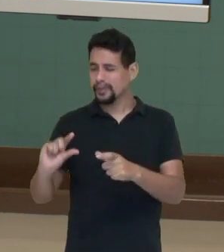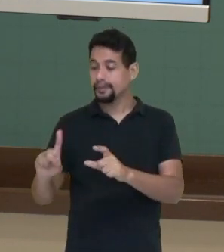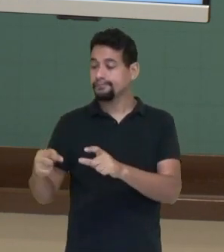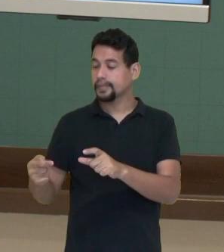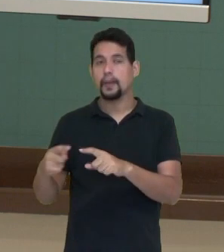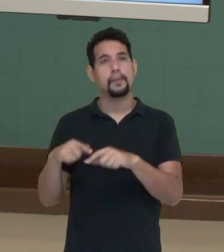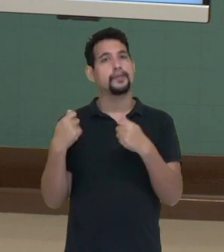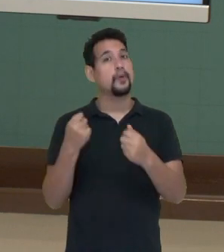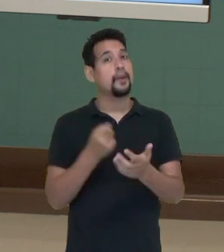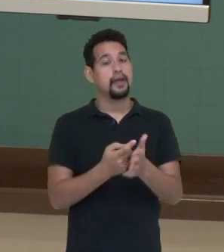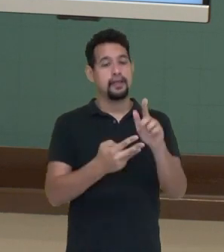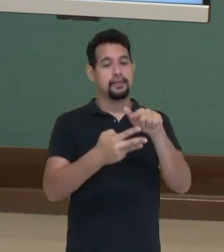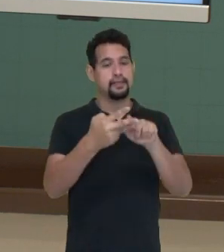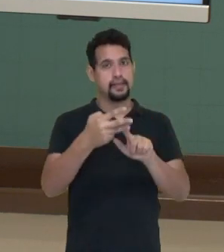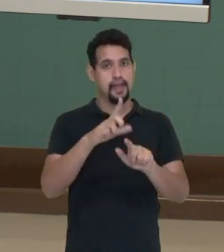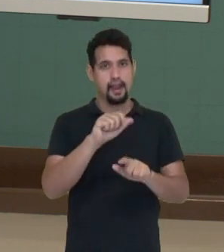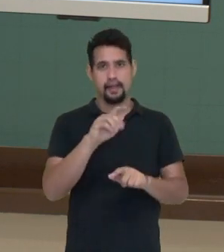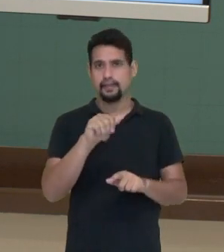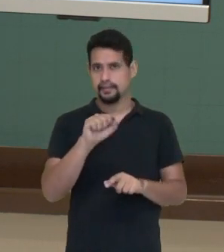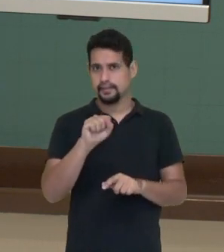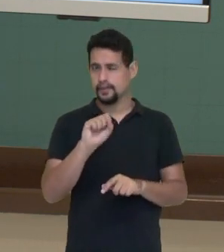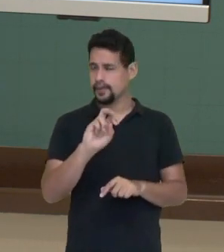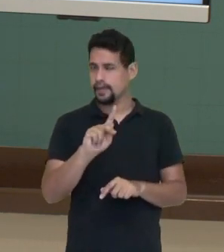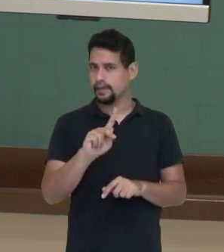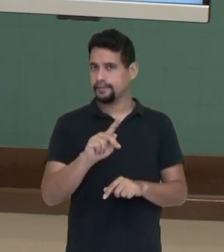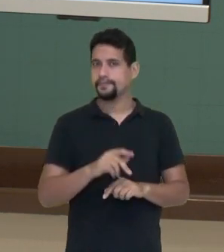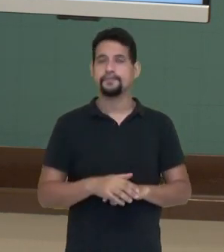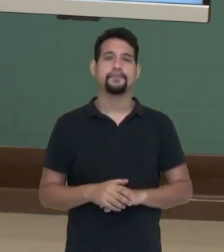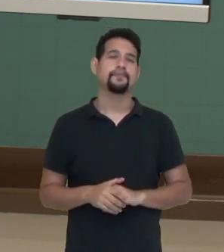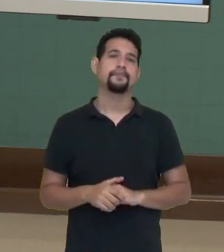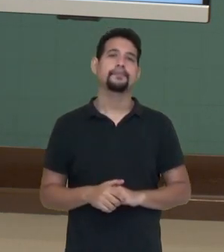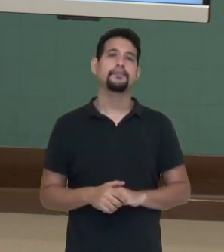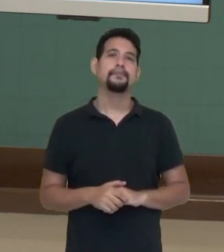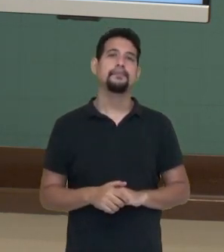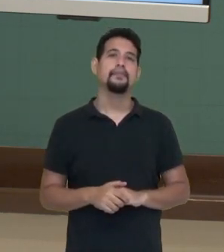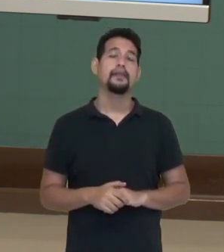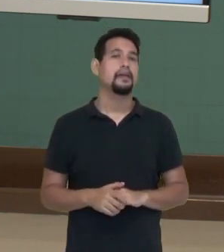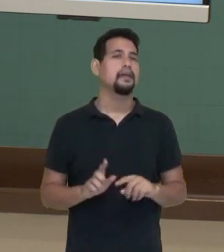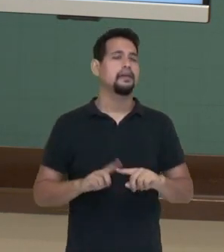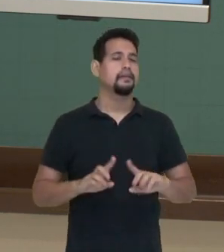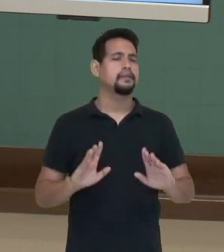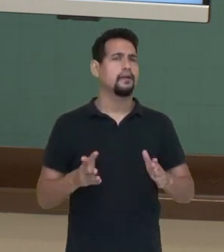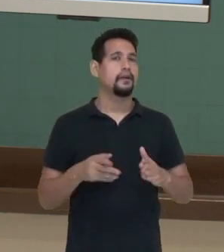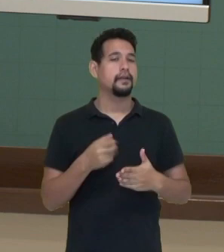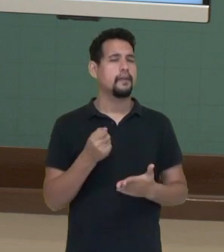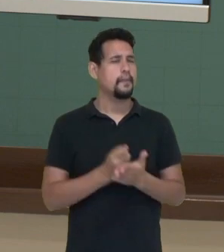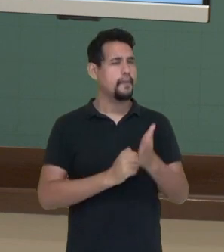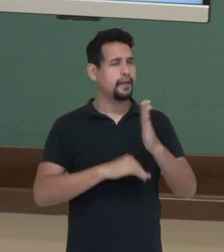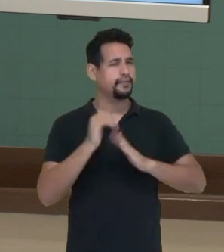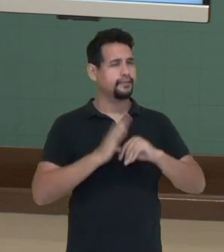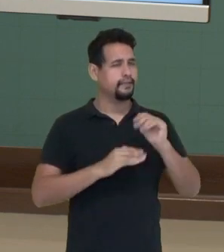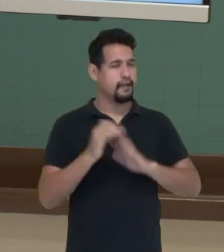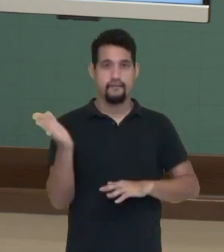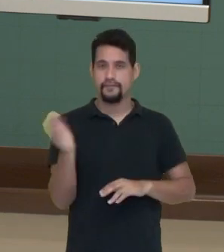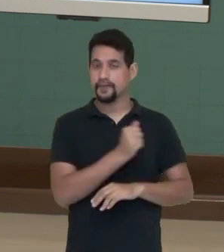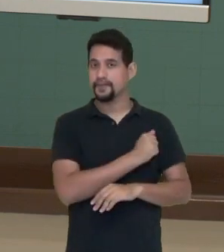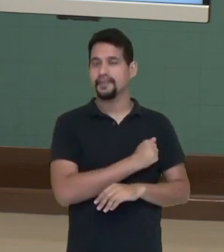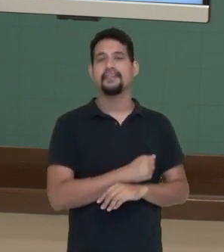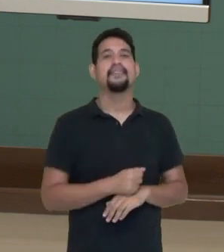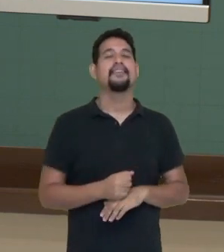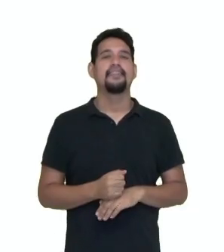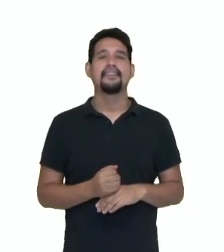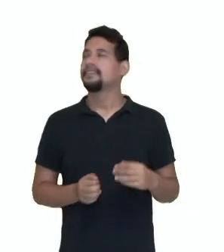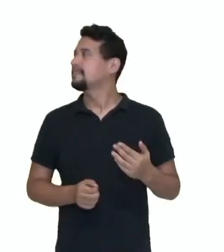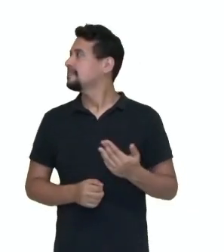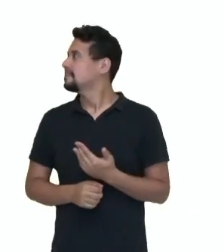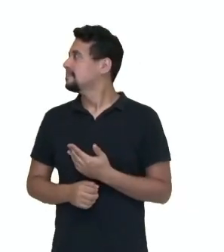para isso tem que comprar 3 latinhas, tá bom? Belezinha? Então, tá bom. Agora, vamos praticar mais um pouquinho, olha lá. Então,